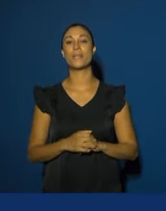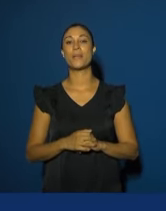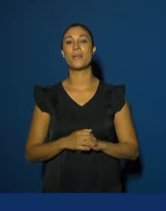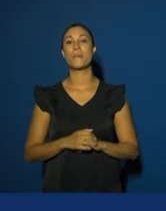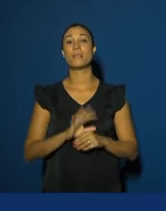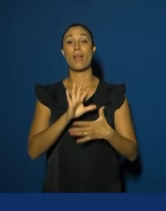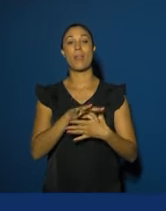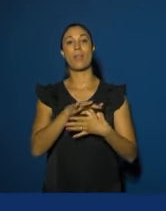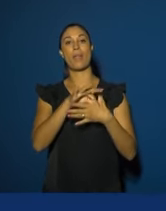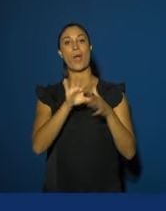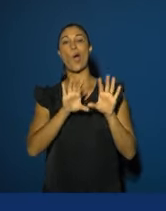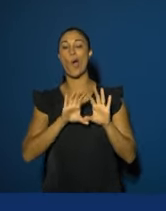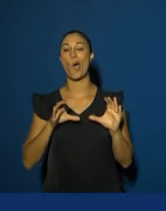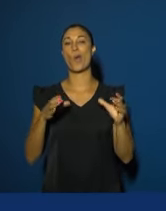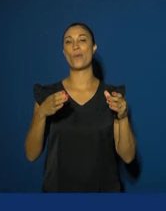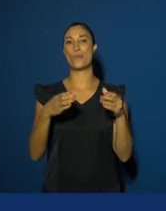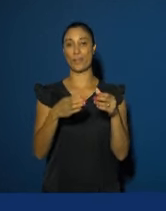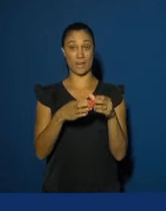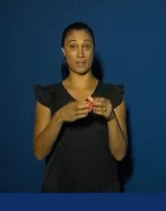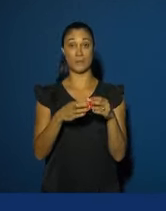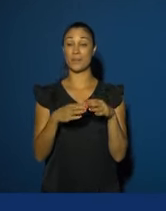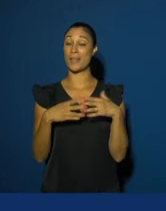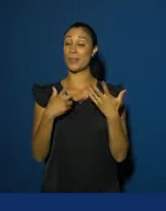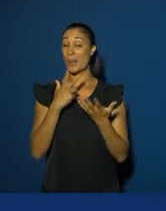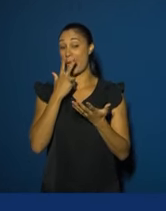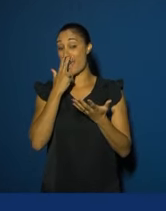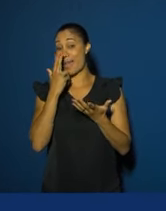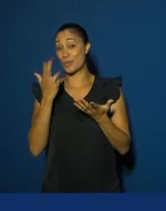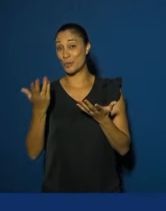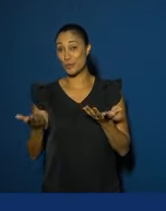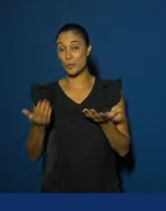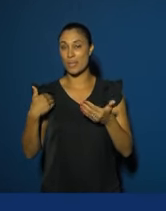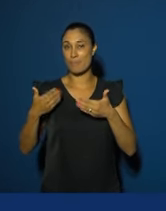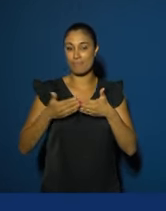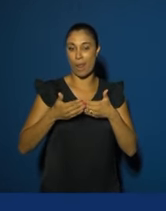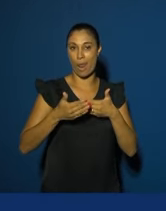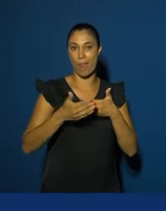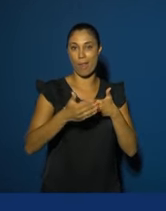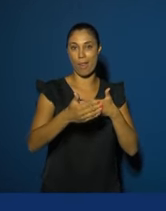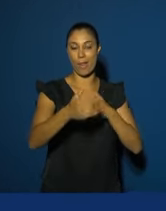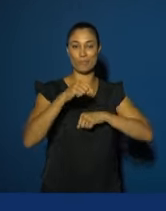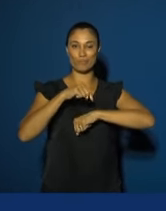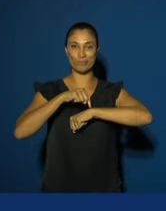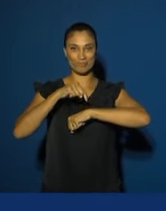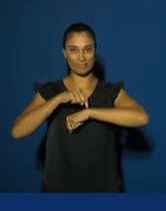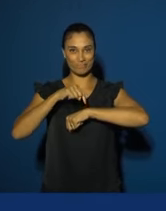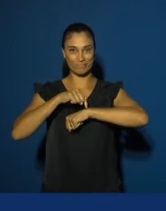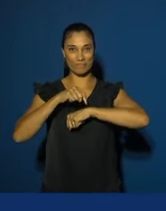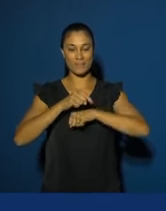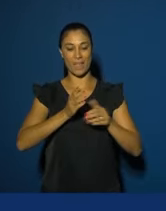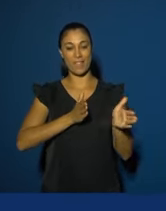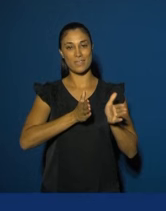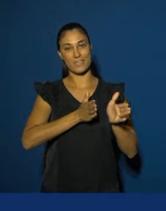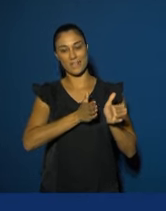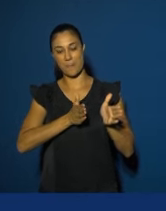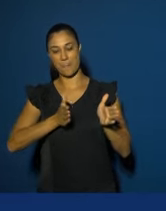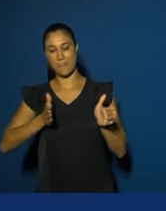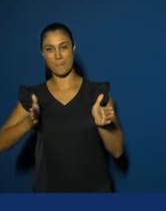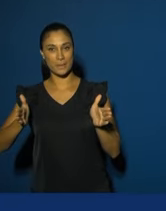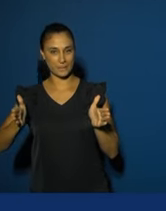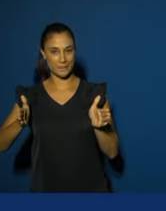CEO conference acho que nós vamos ao longo das próximas horas durante a